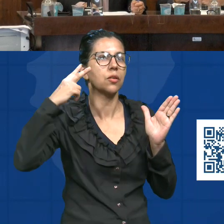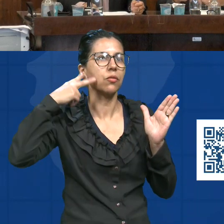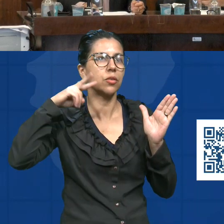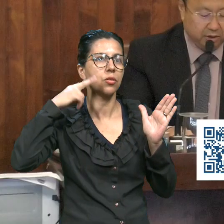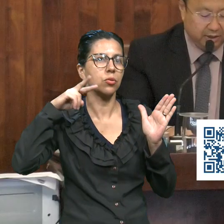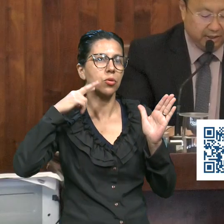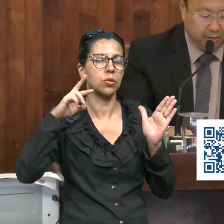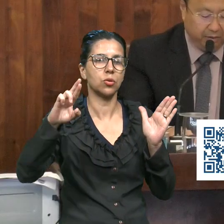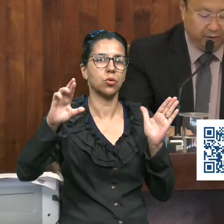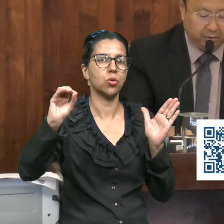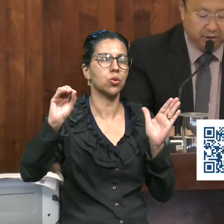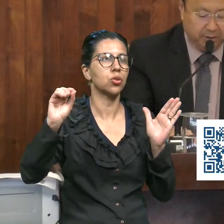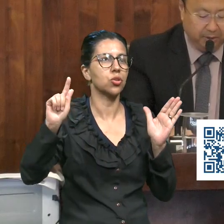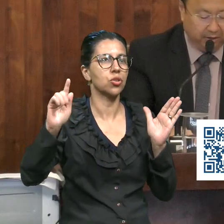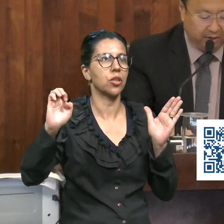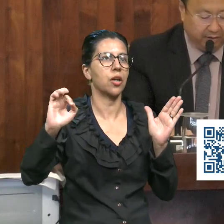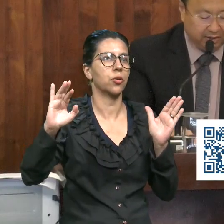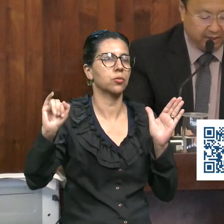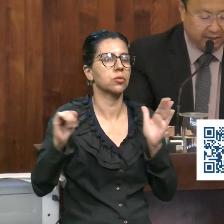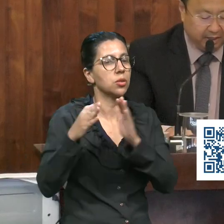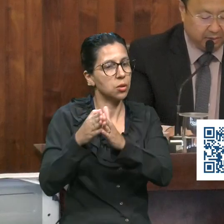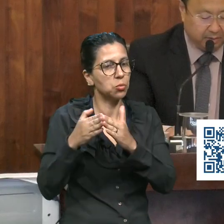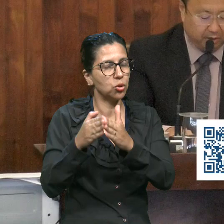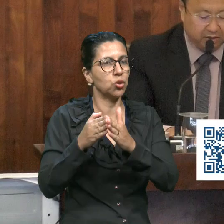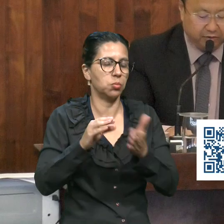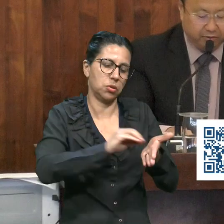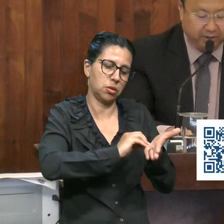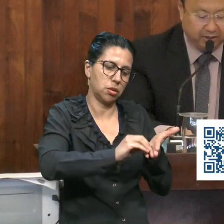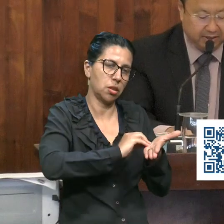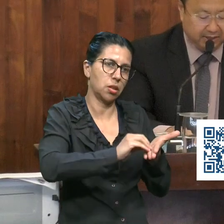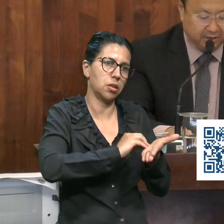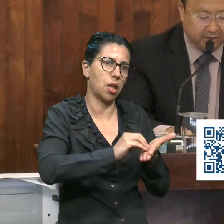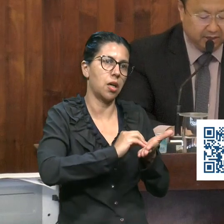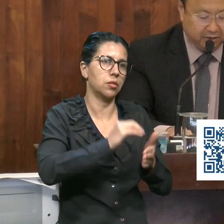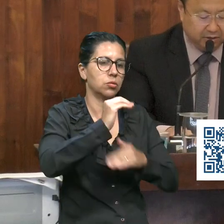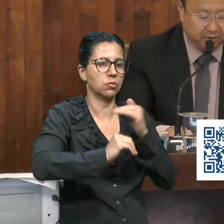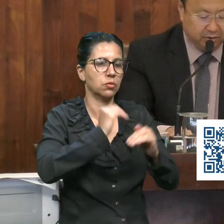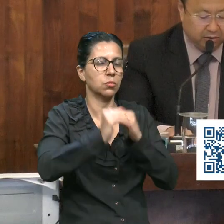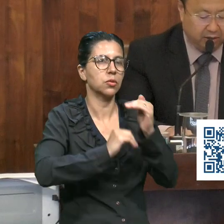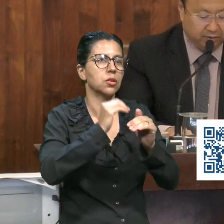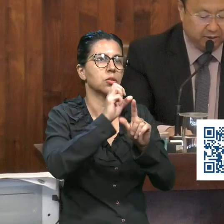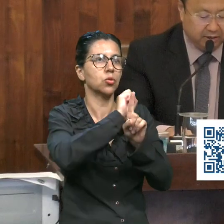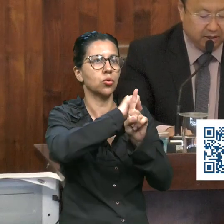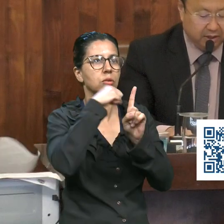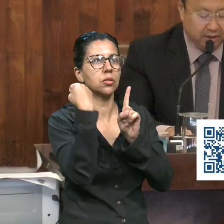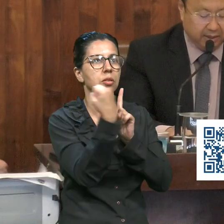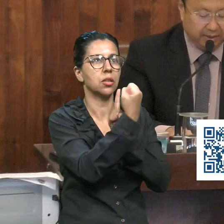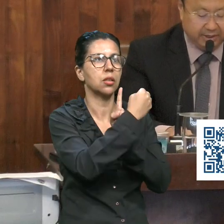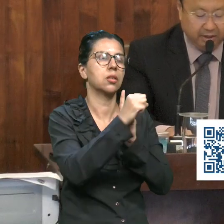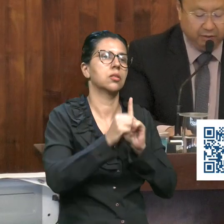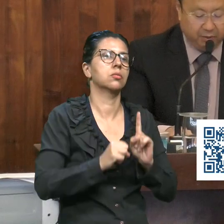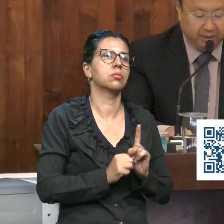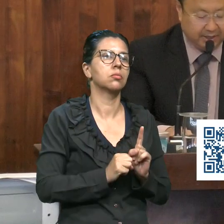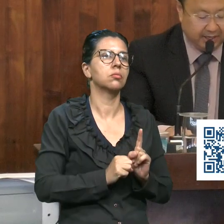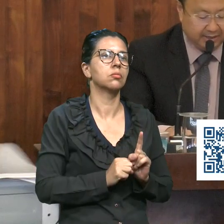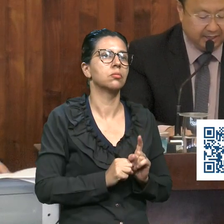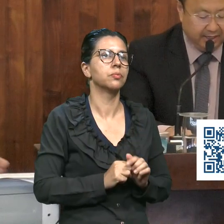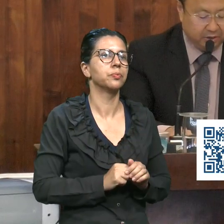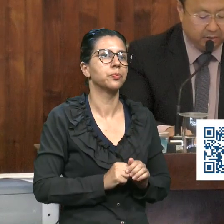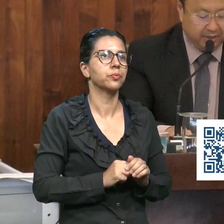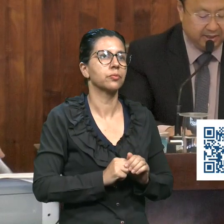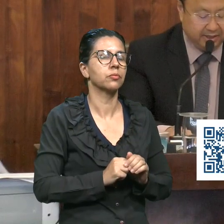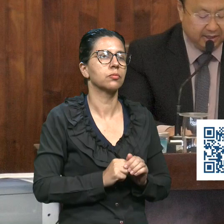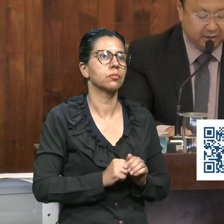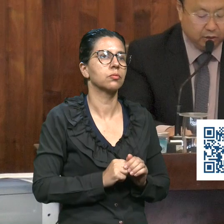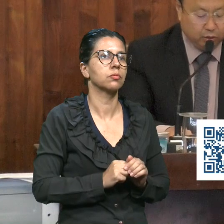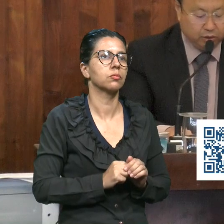Rogerinho. Solicitando ao prefeito municipal, através do secretário municipal de Desenvolvimento e Assistência Social, senhor Wilson Alves Damasceno, informar essa casa de lei